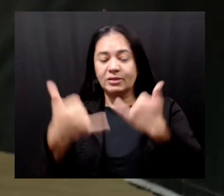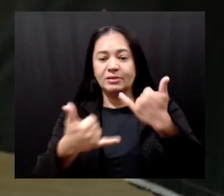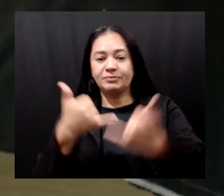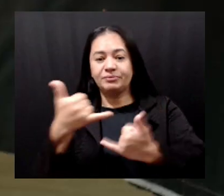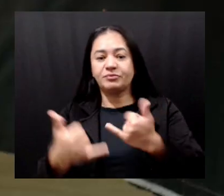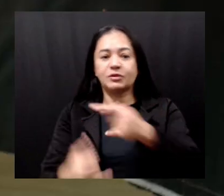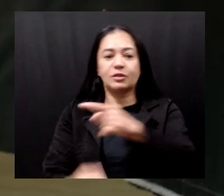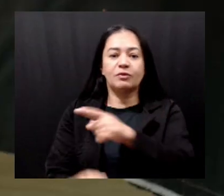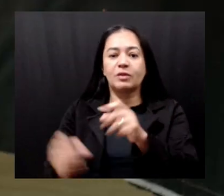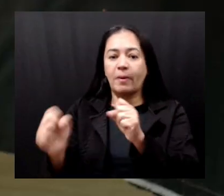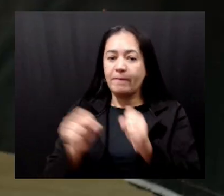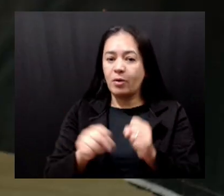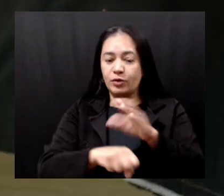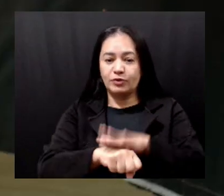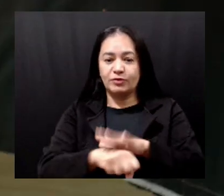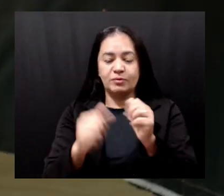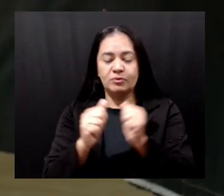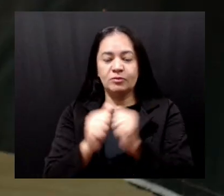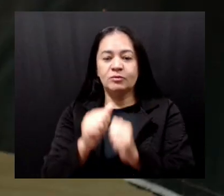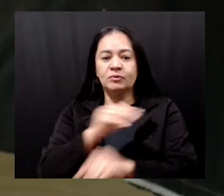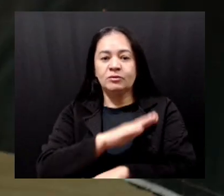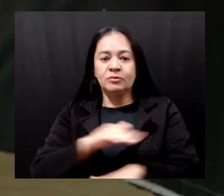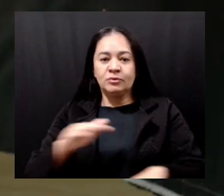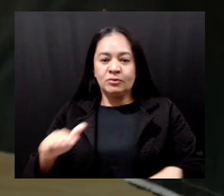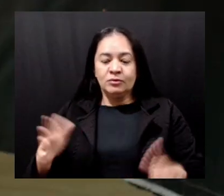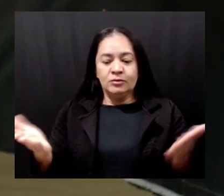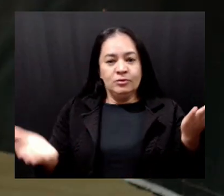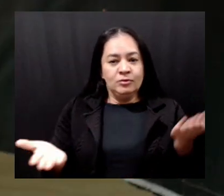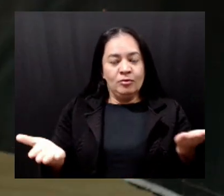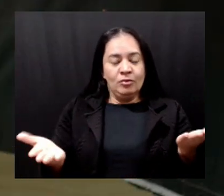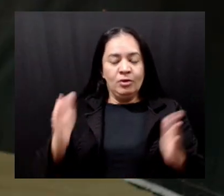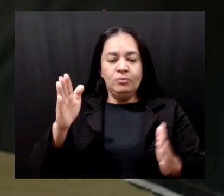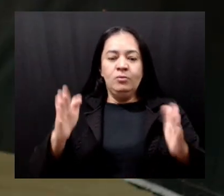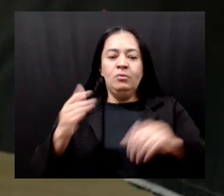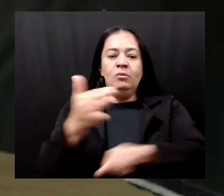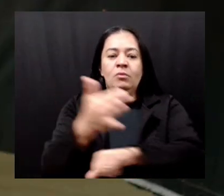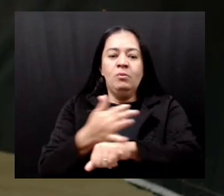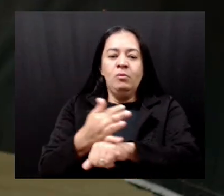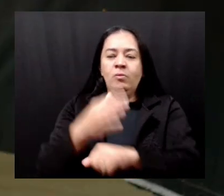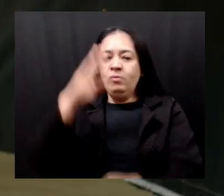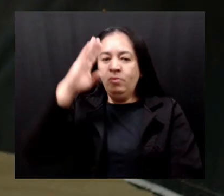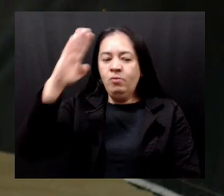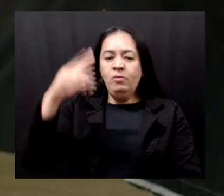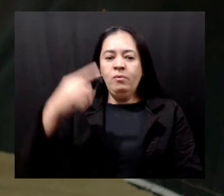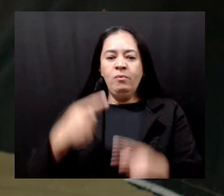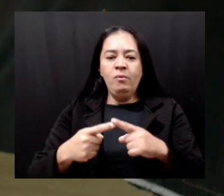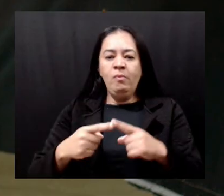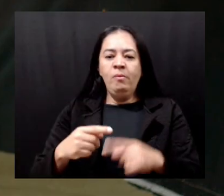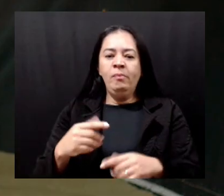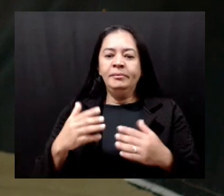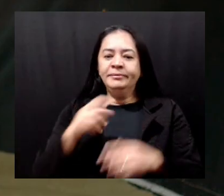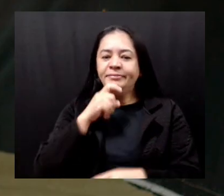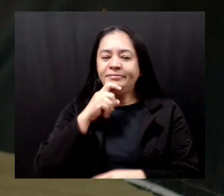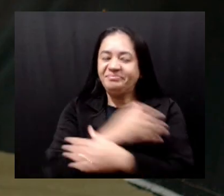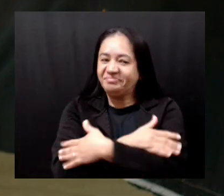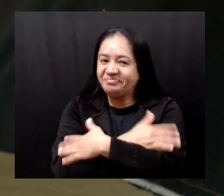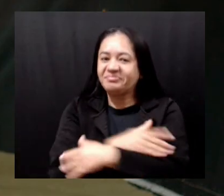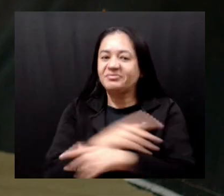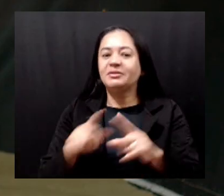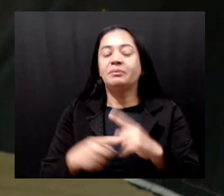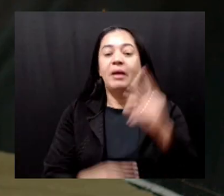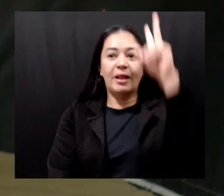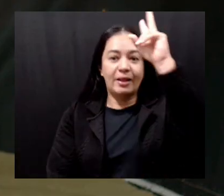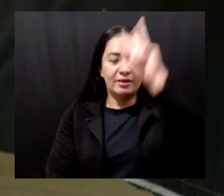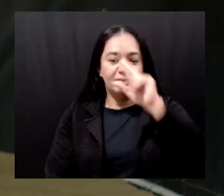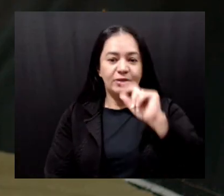sua criança nessas férias, né? Principalmente porque tá um friozinho, é gostoso ficar em casa, mas lembrando que é importante também retirar as